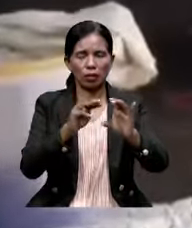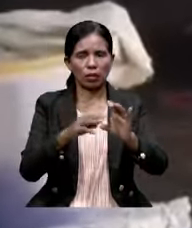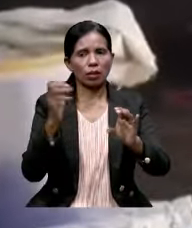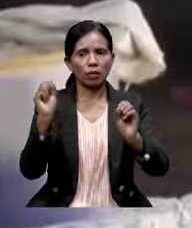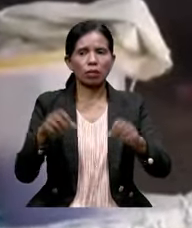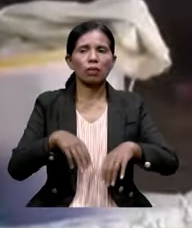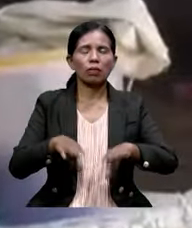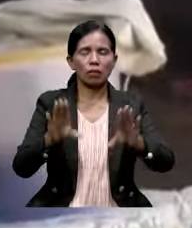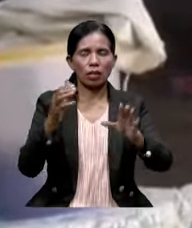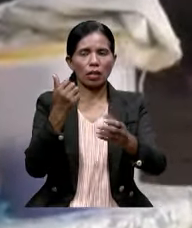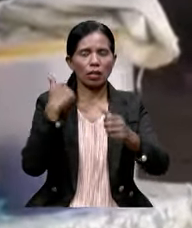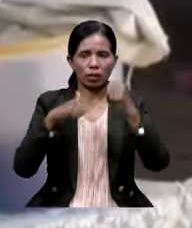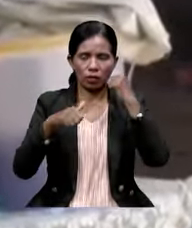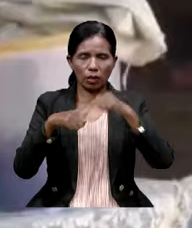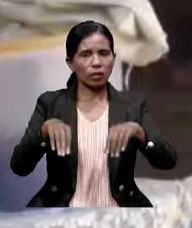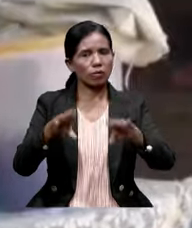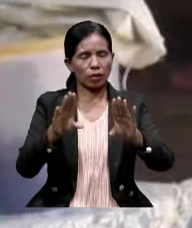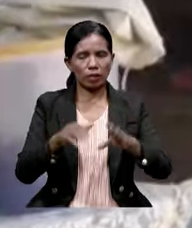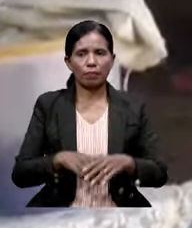di halo atividade negosio.